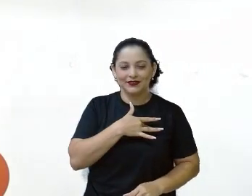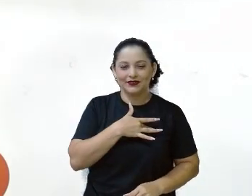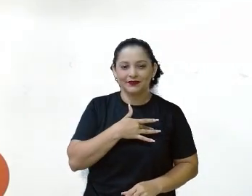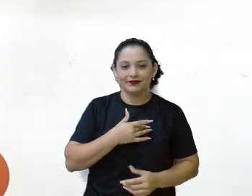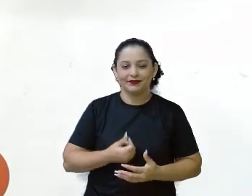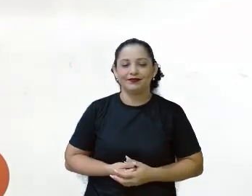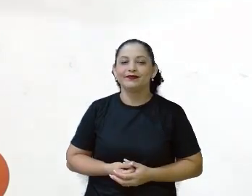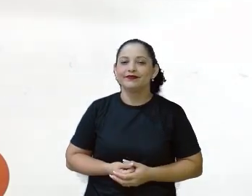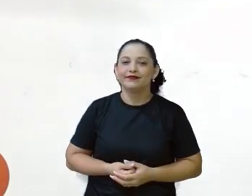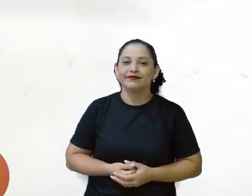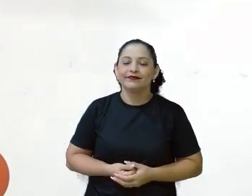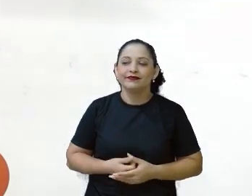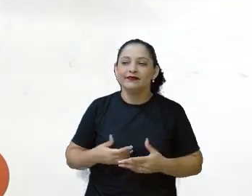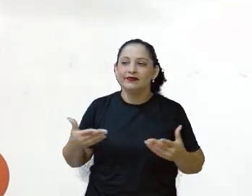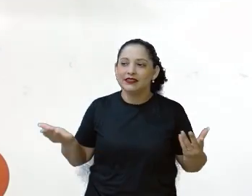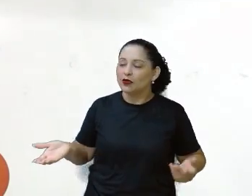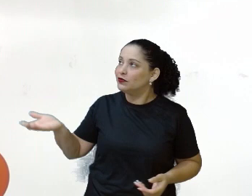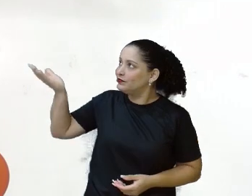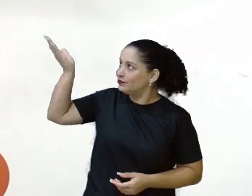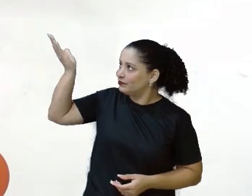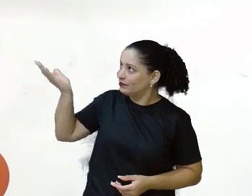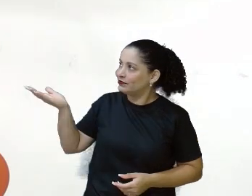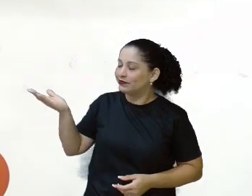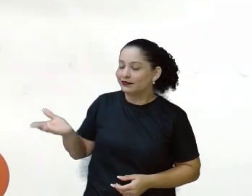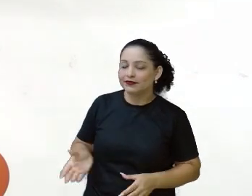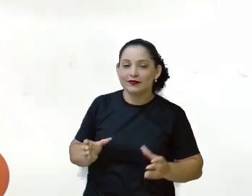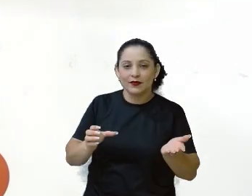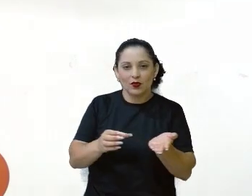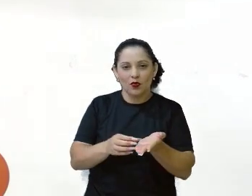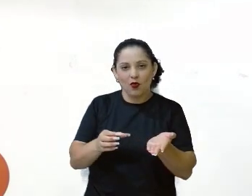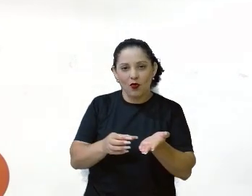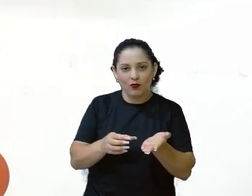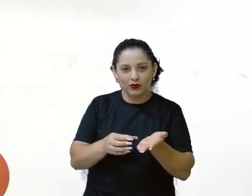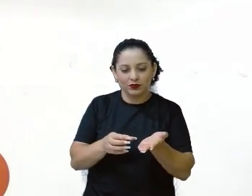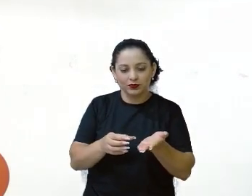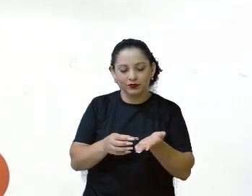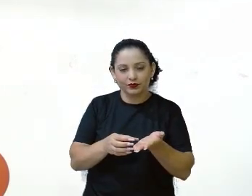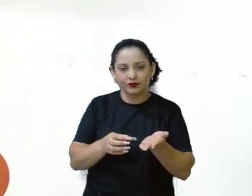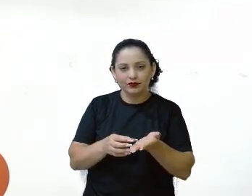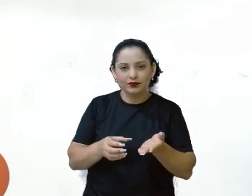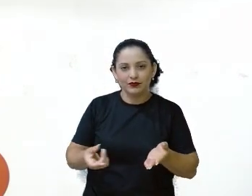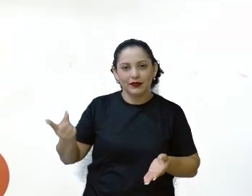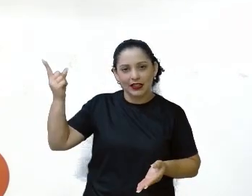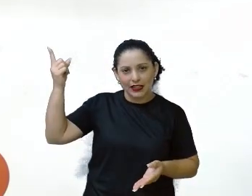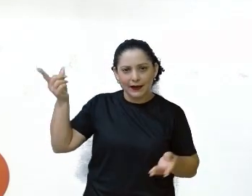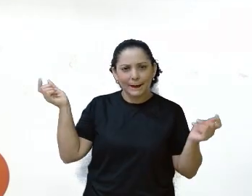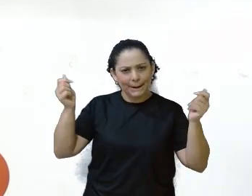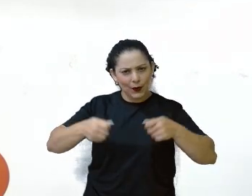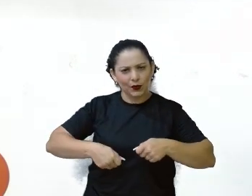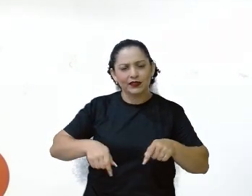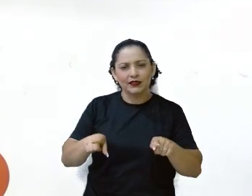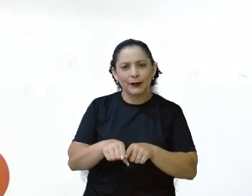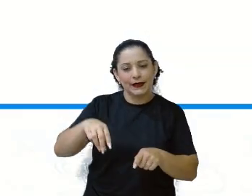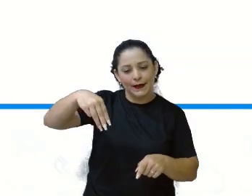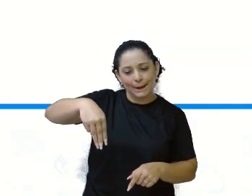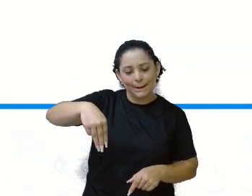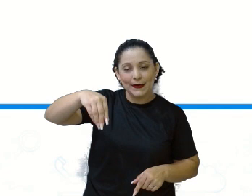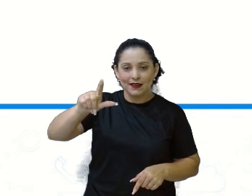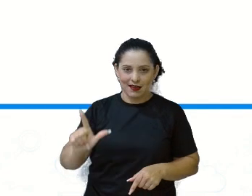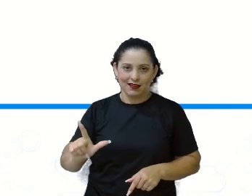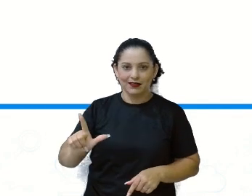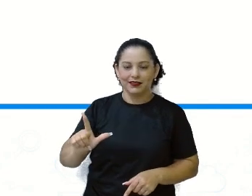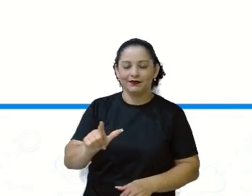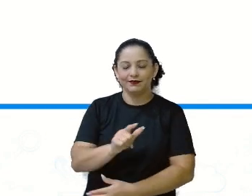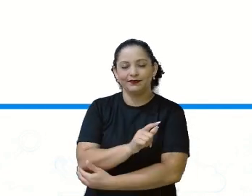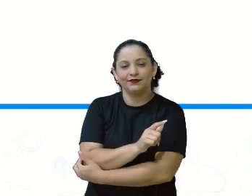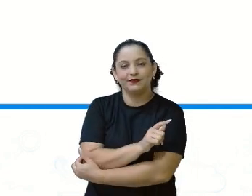Bom, brincadeiras à parte, esse copo, ele pode ser medido em mililitros.